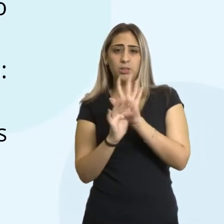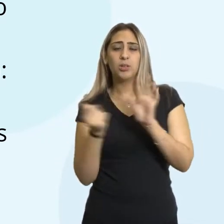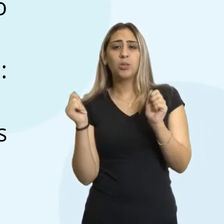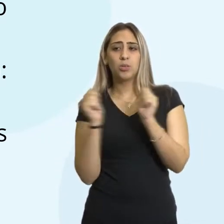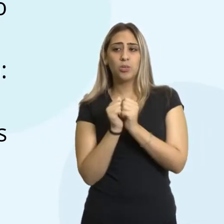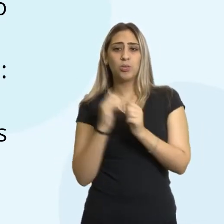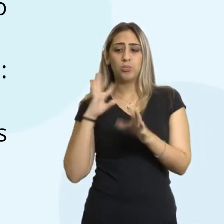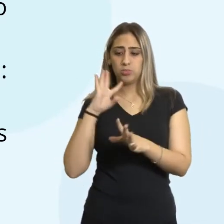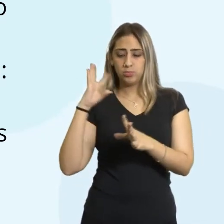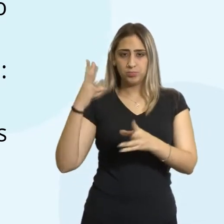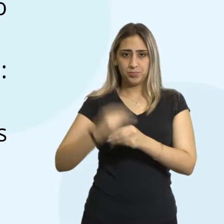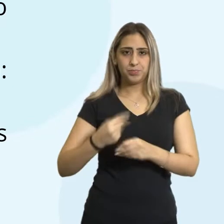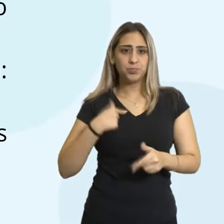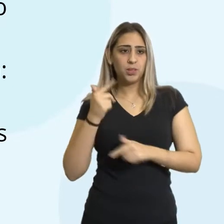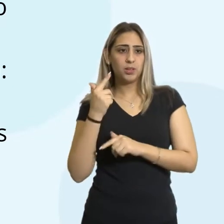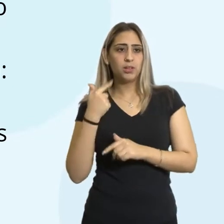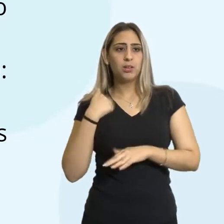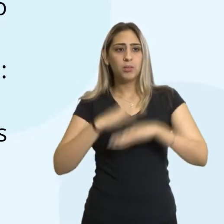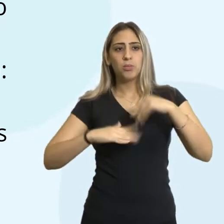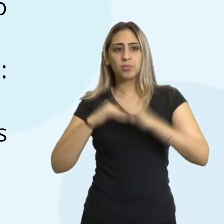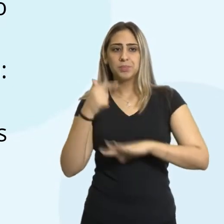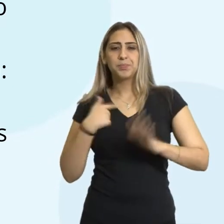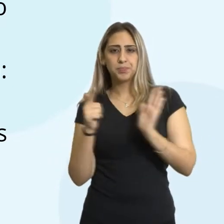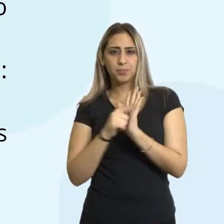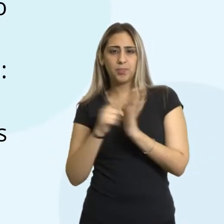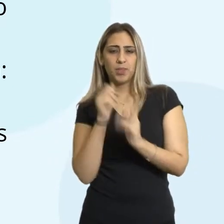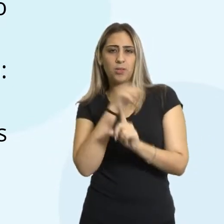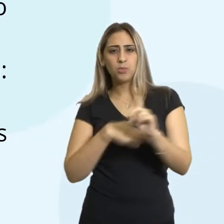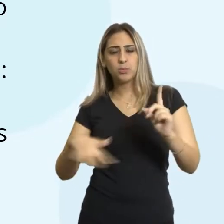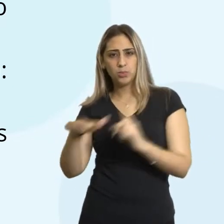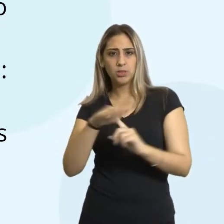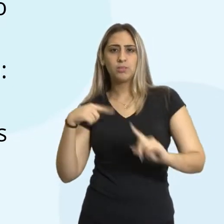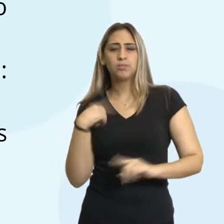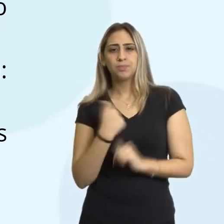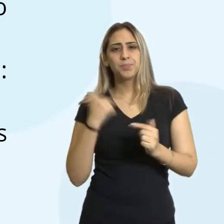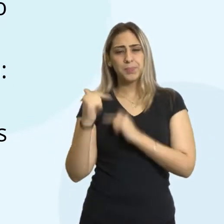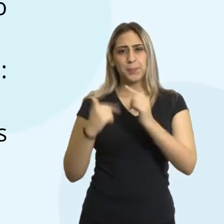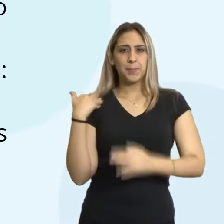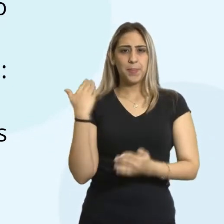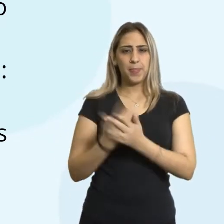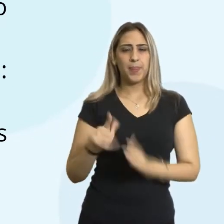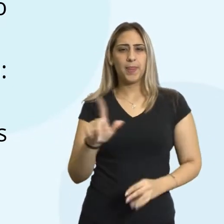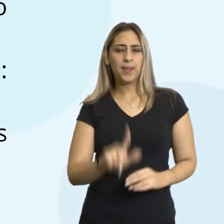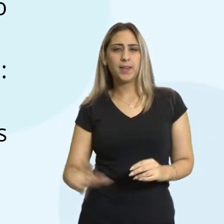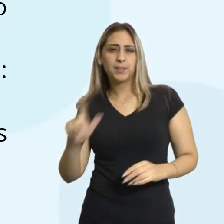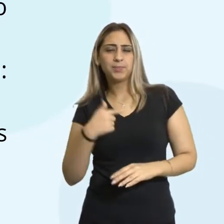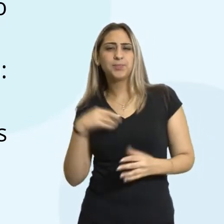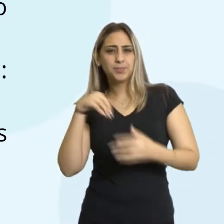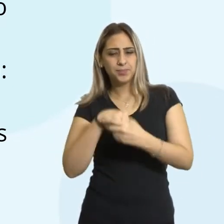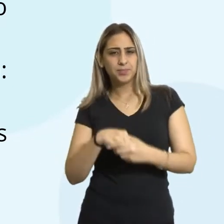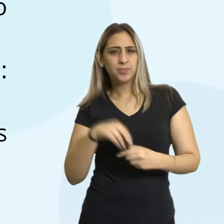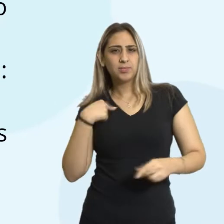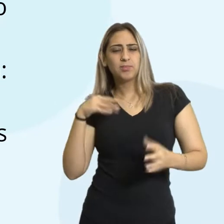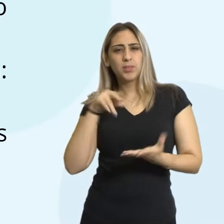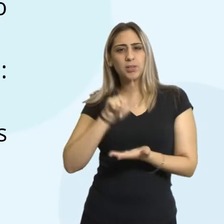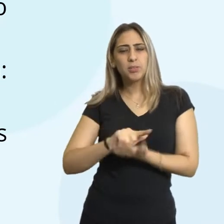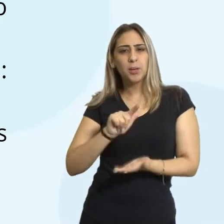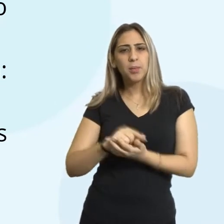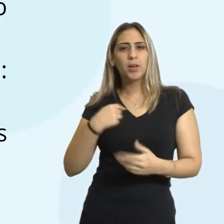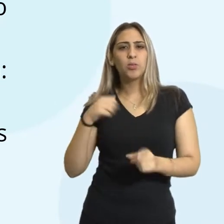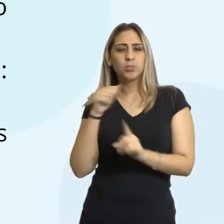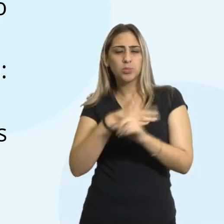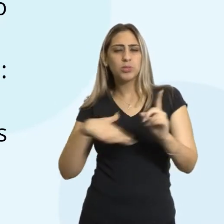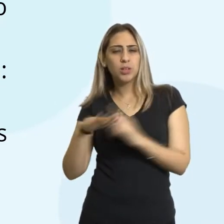contexto de produção dos papéis sociais pra gente vai trabalhar aí a literatura dentro de papéis sociais da